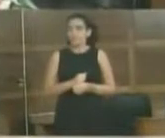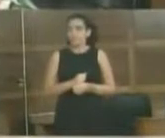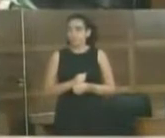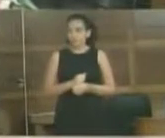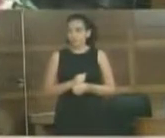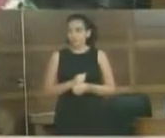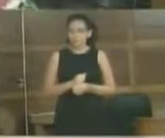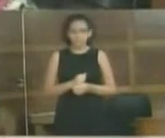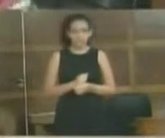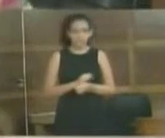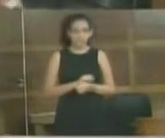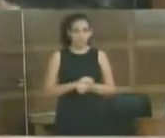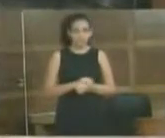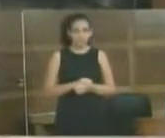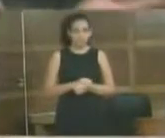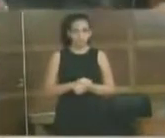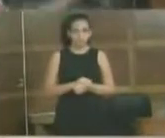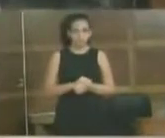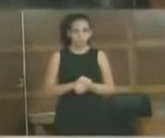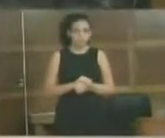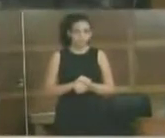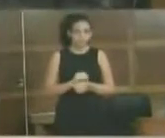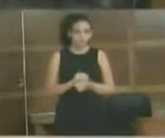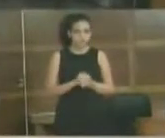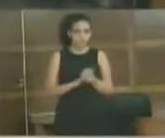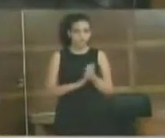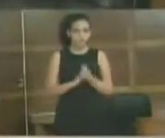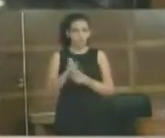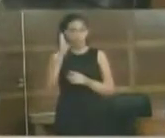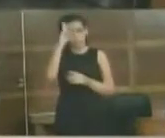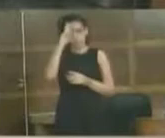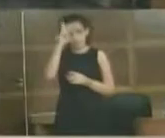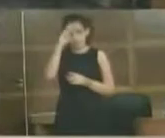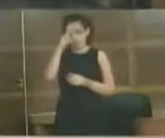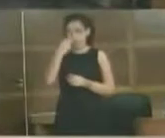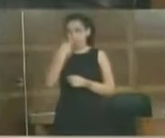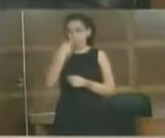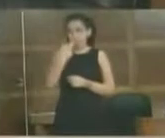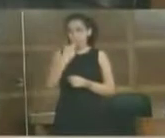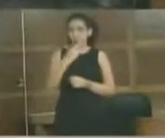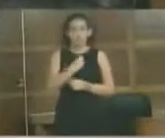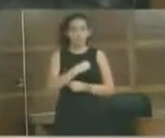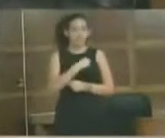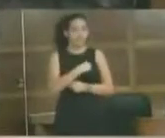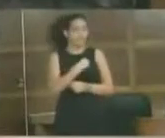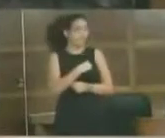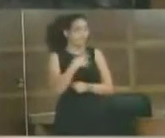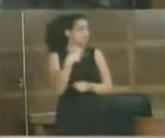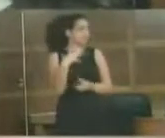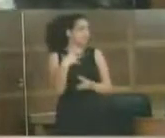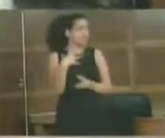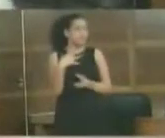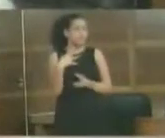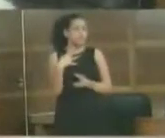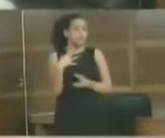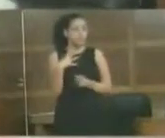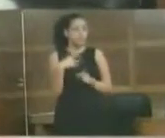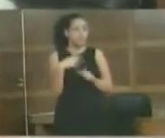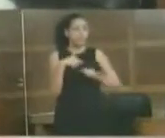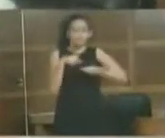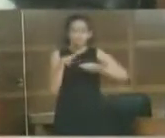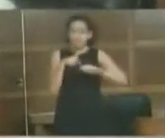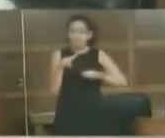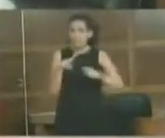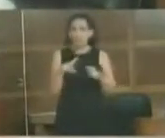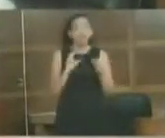pessoal. Lembrar, Denise, falar com a gente, porque a vida é tão corrida, de que você possa estar presente também no